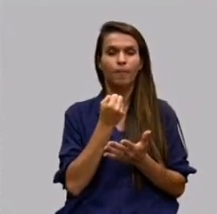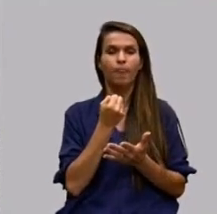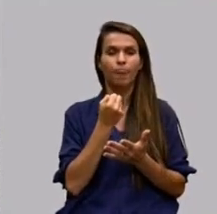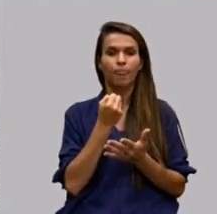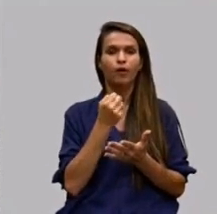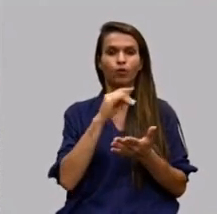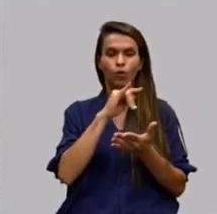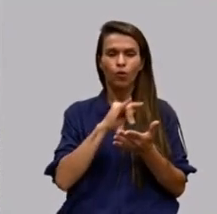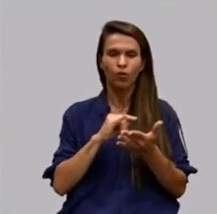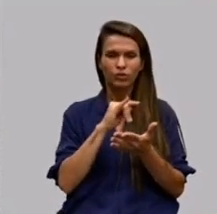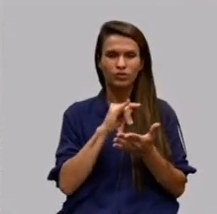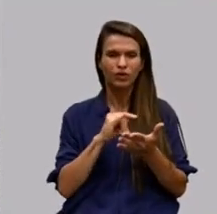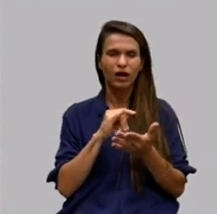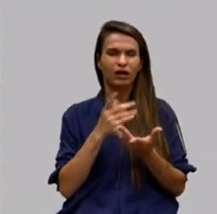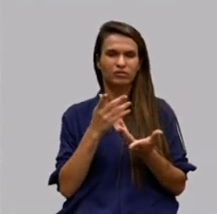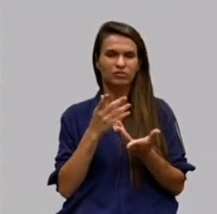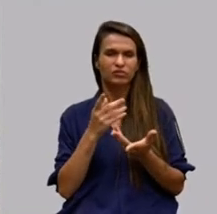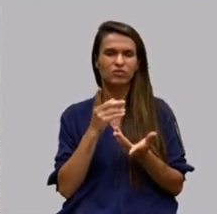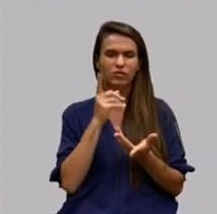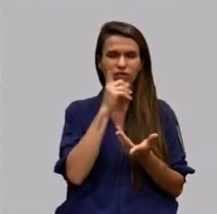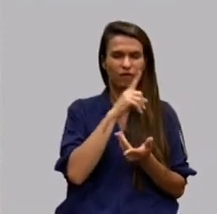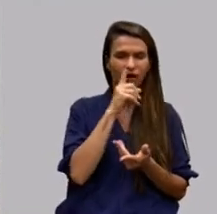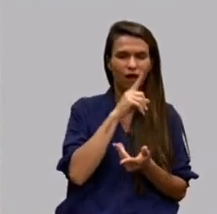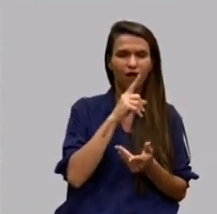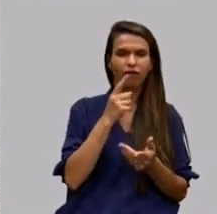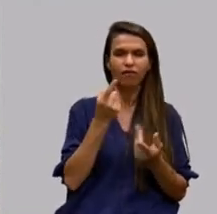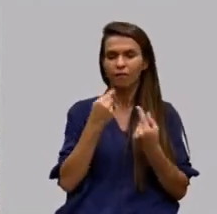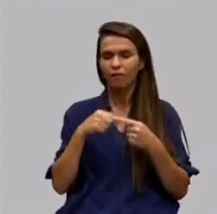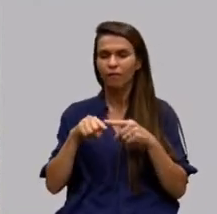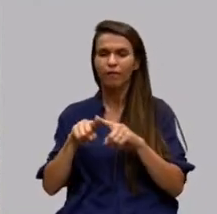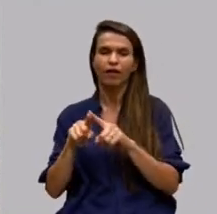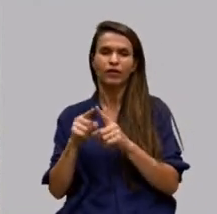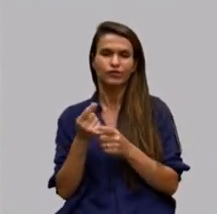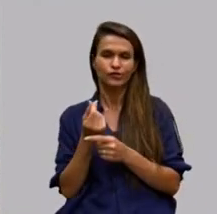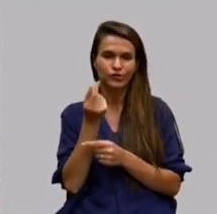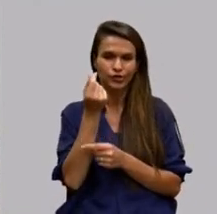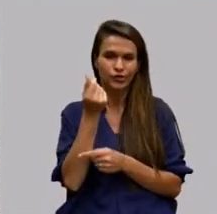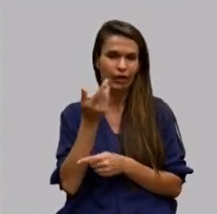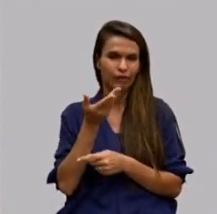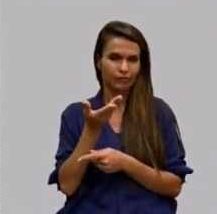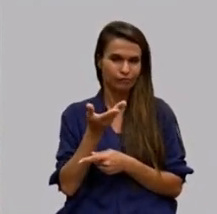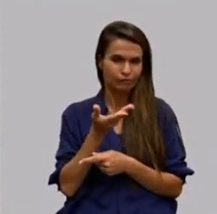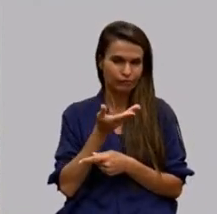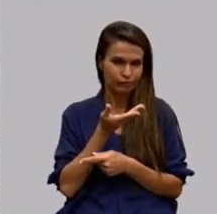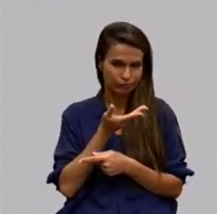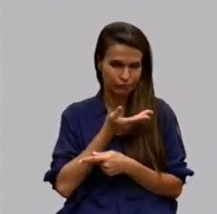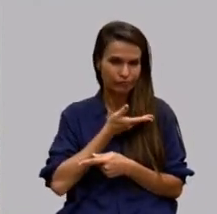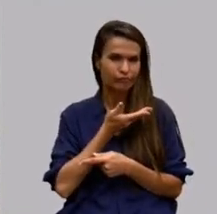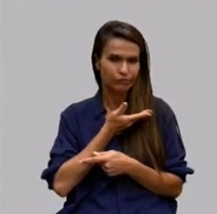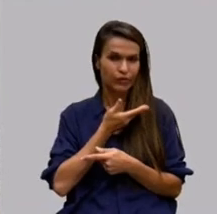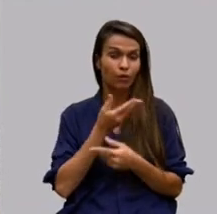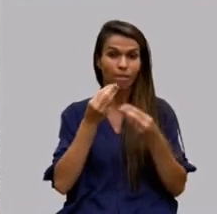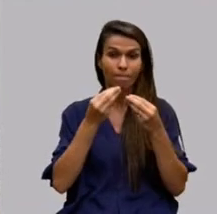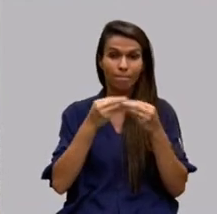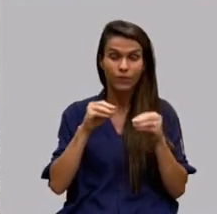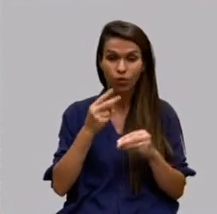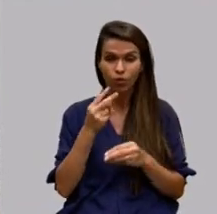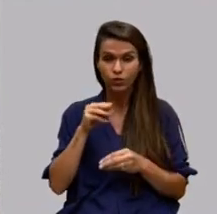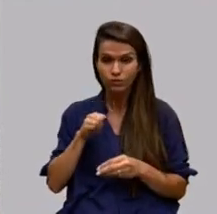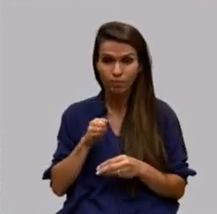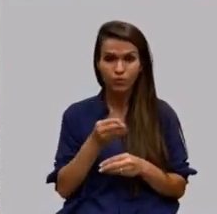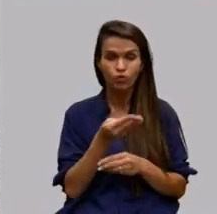mal feitos, empréstimos para amigos e canalhas, sabe? Tudo isso que gerou um prejuízo de 2 bilhões para o banco.